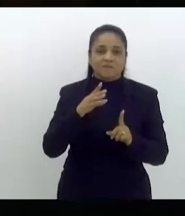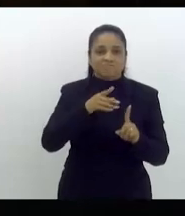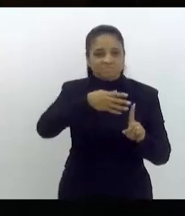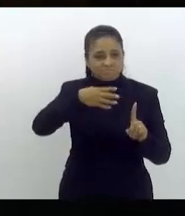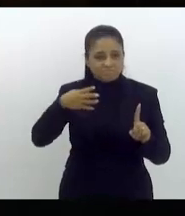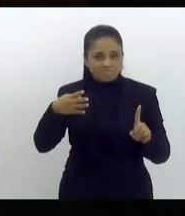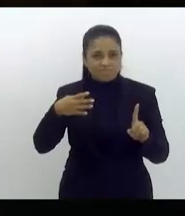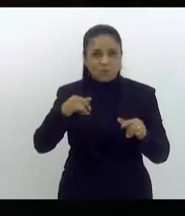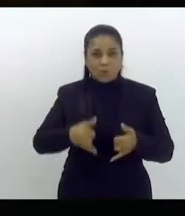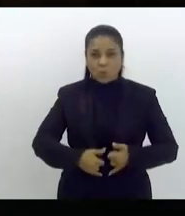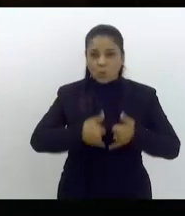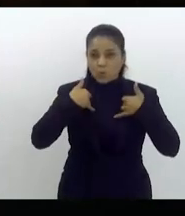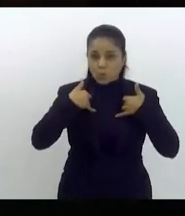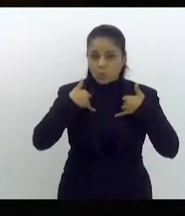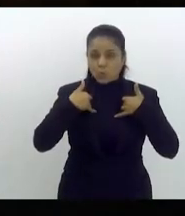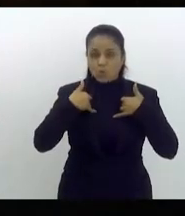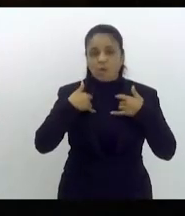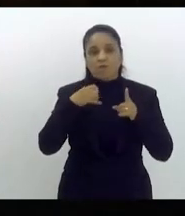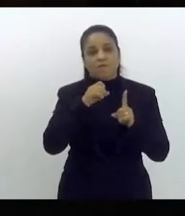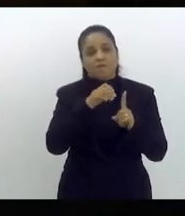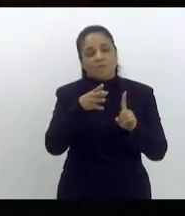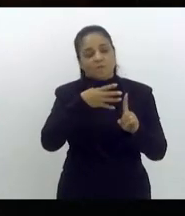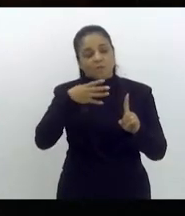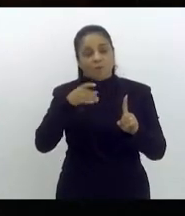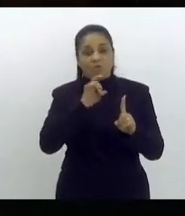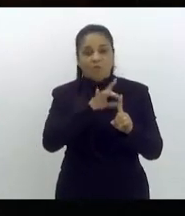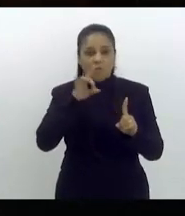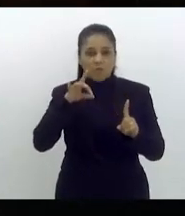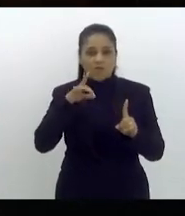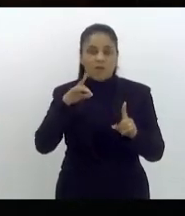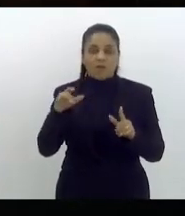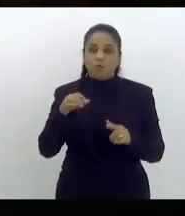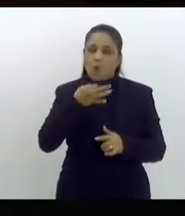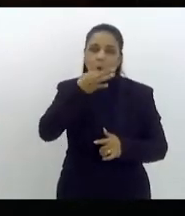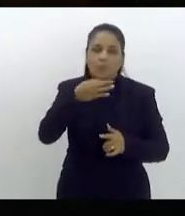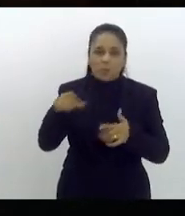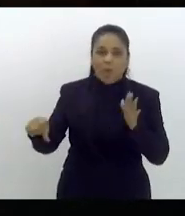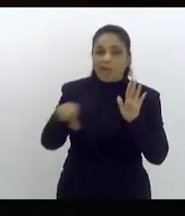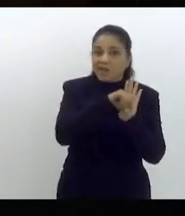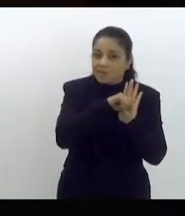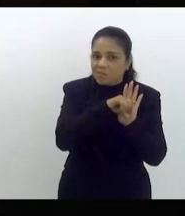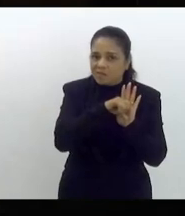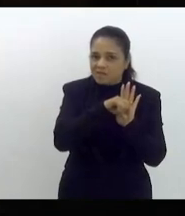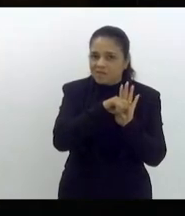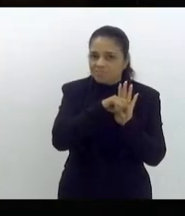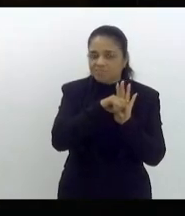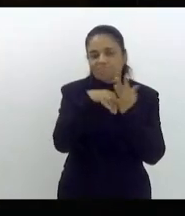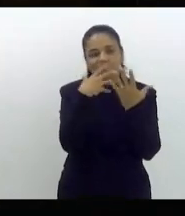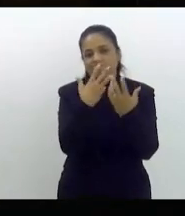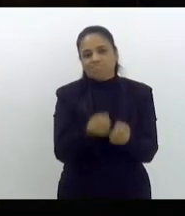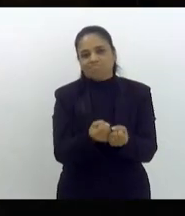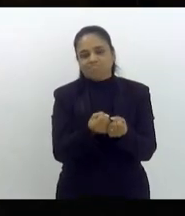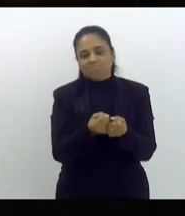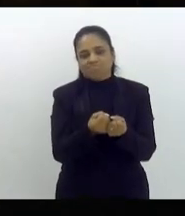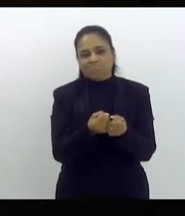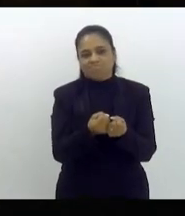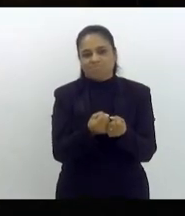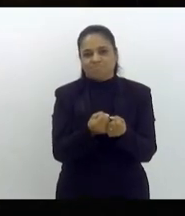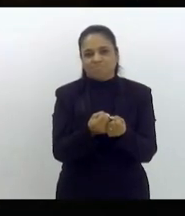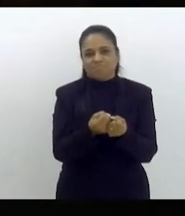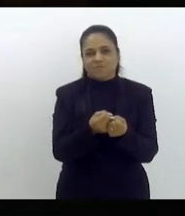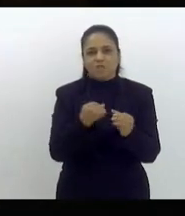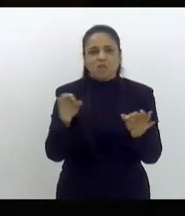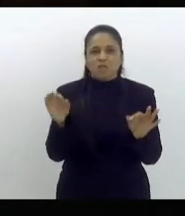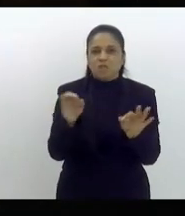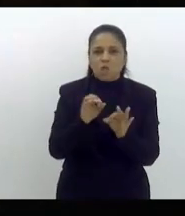é orgulho e lgbtqia mais fobia não é opinião é crime e não vamos tolerar jamais Nenhuma